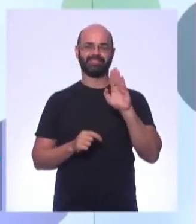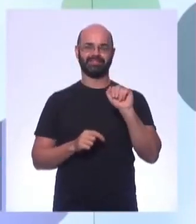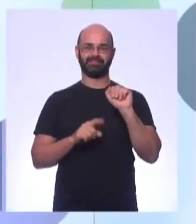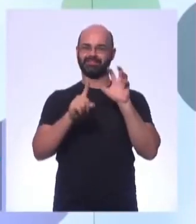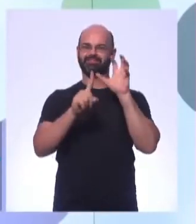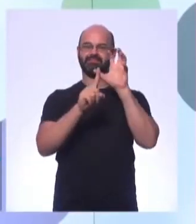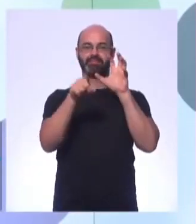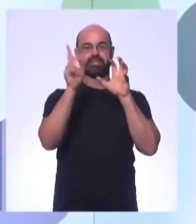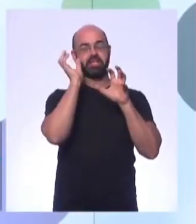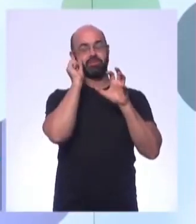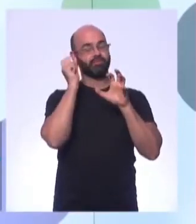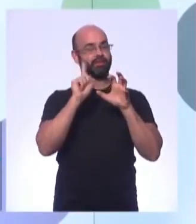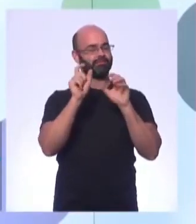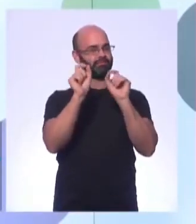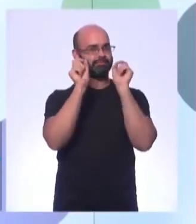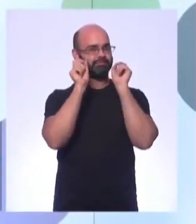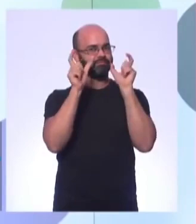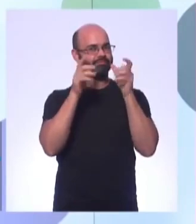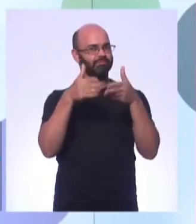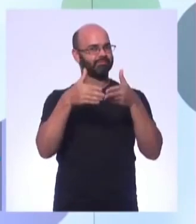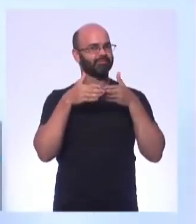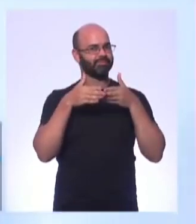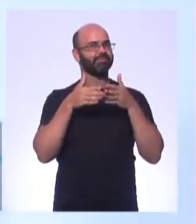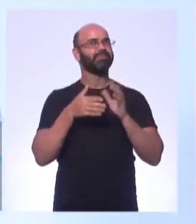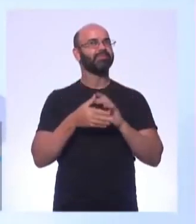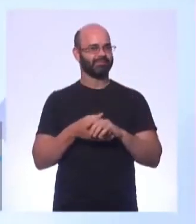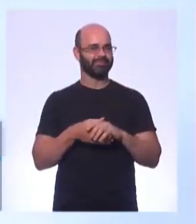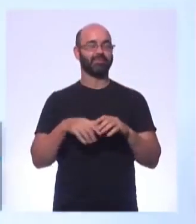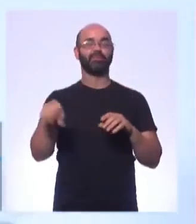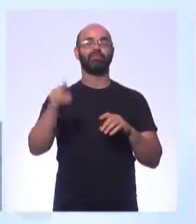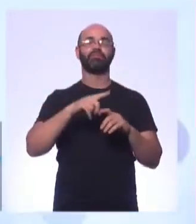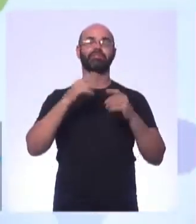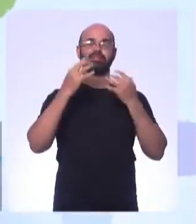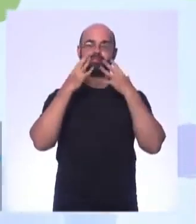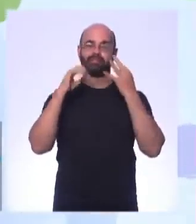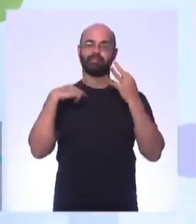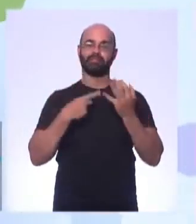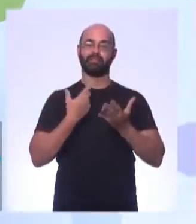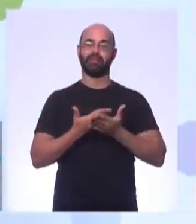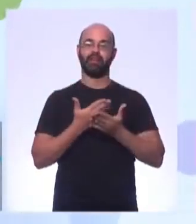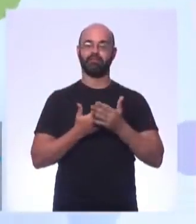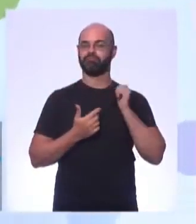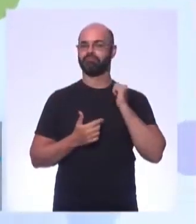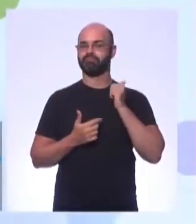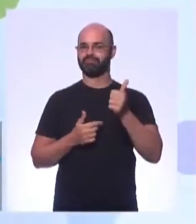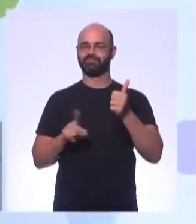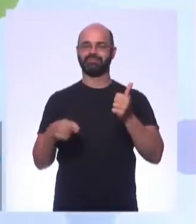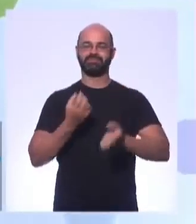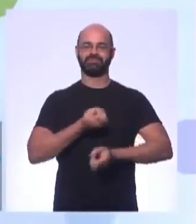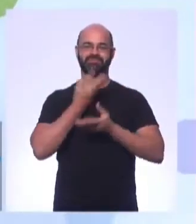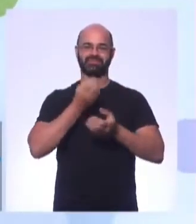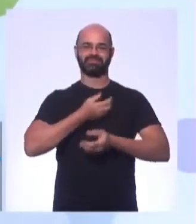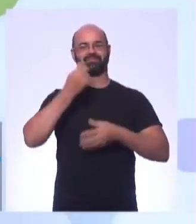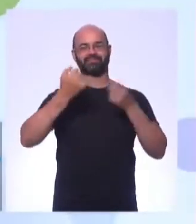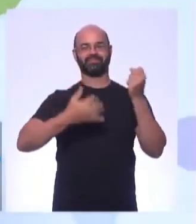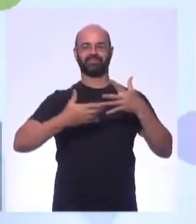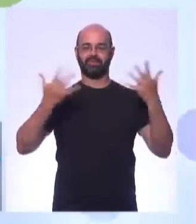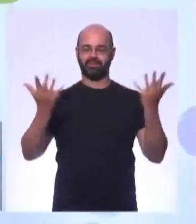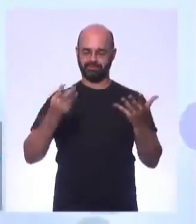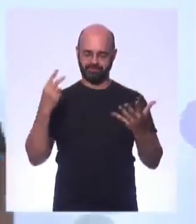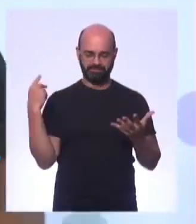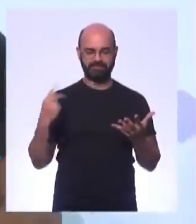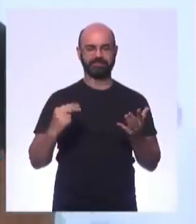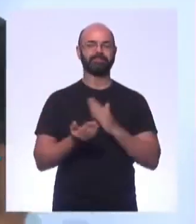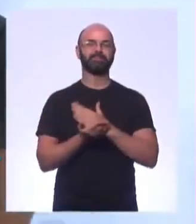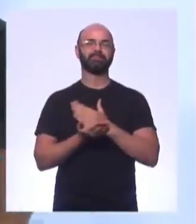para dormir na nossa aula, né? Não, ela ficava ligeira aqui, porque o pessoal estava bem atento aqui na nossa aula, certo? Depois dessa poesia aí, vamos que vamos aí com